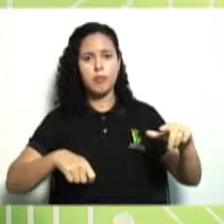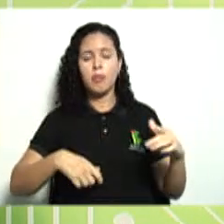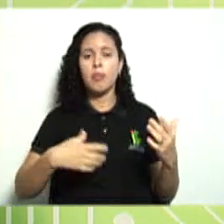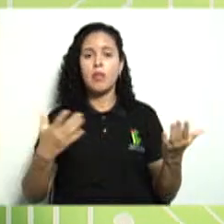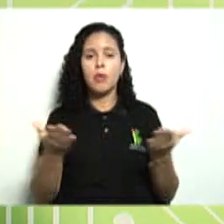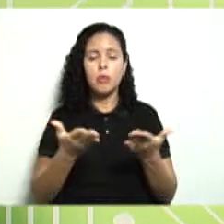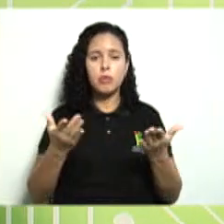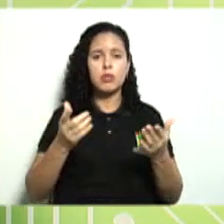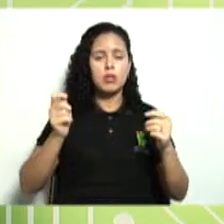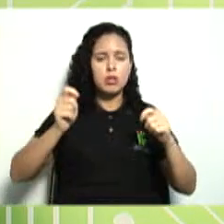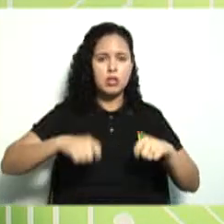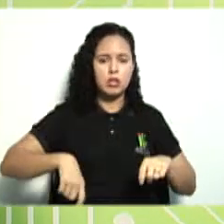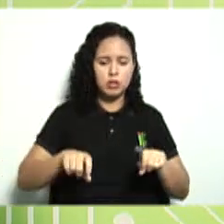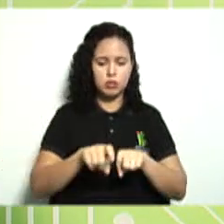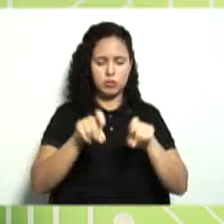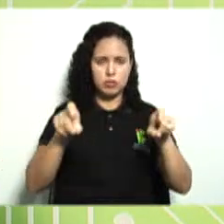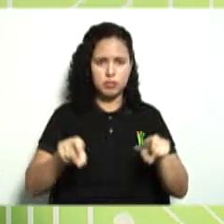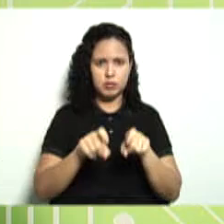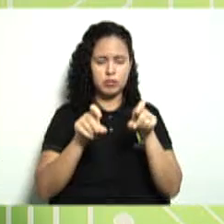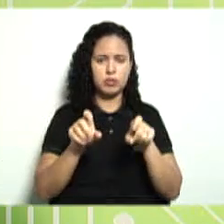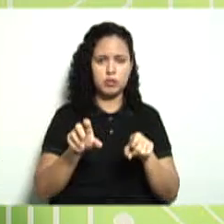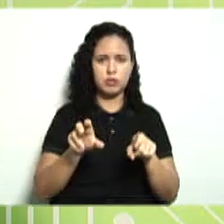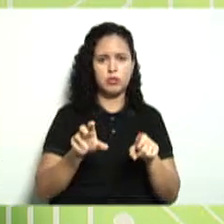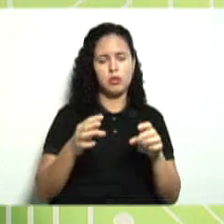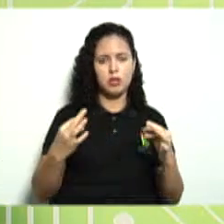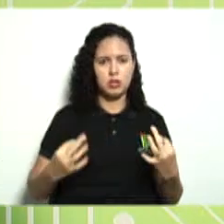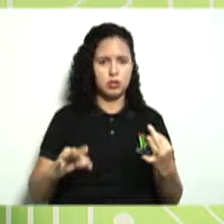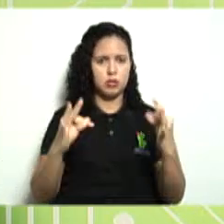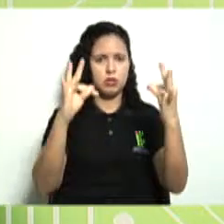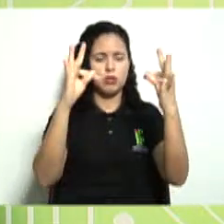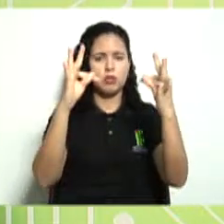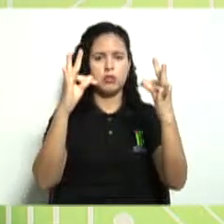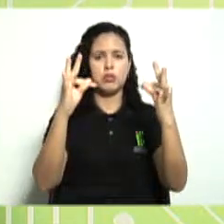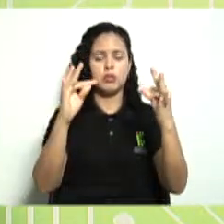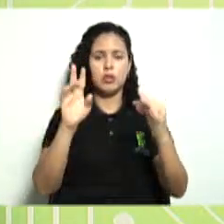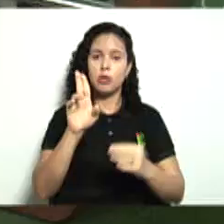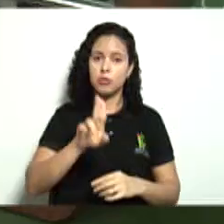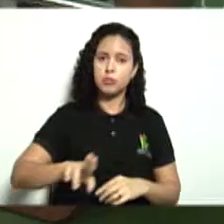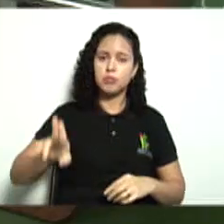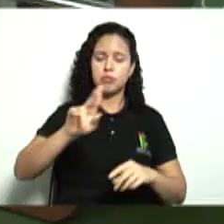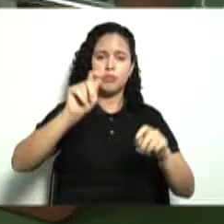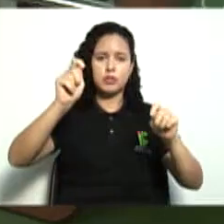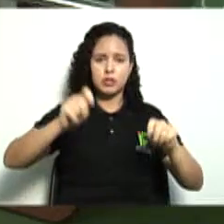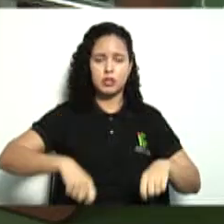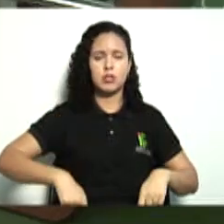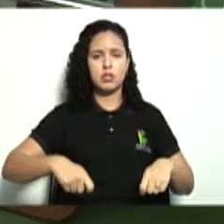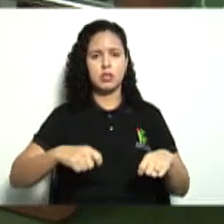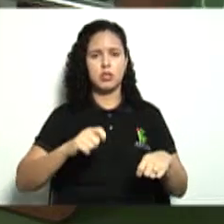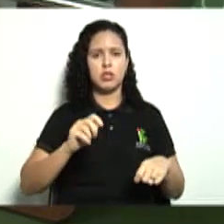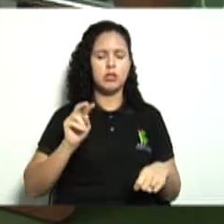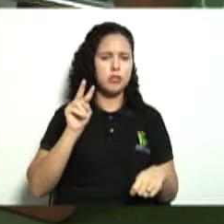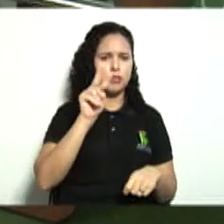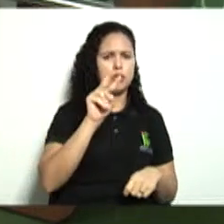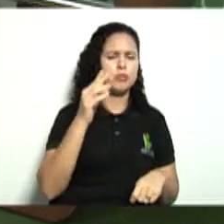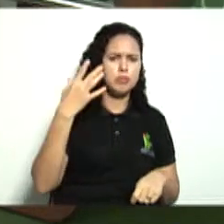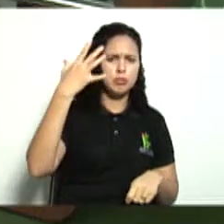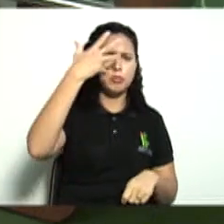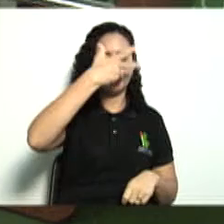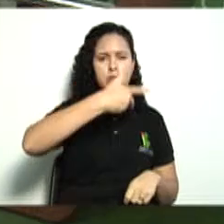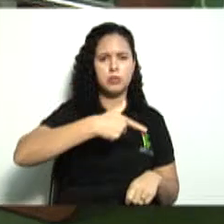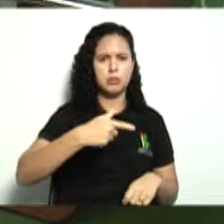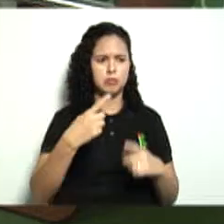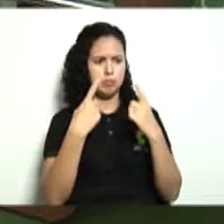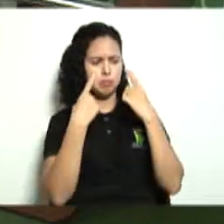você tem um computador, se você tem os recursos tecnológicos, por que não deixar, não é isso, essa apresentação um pouco